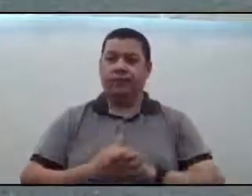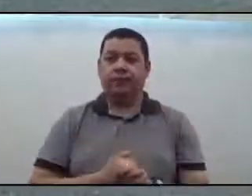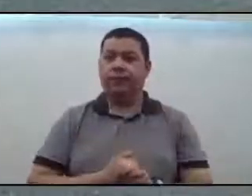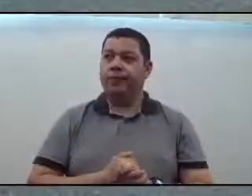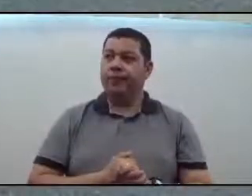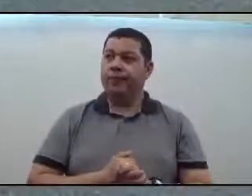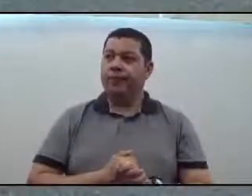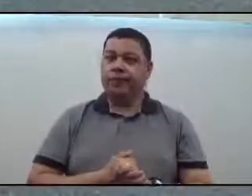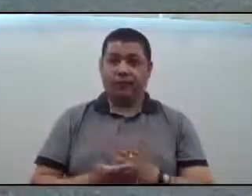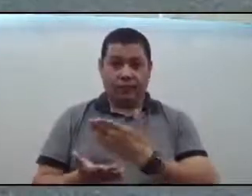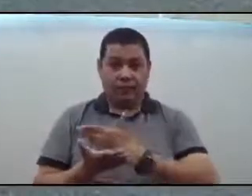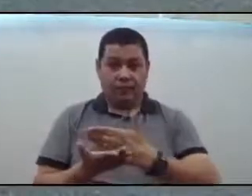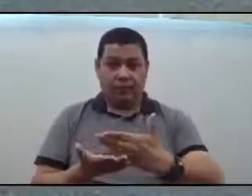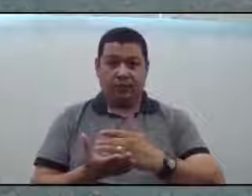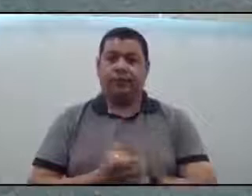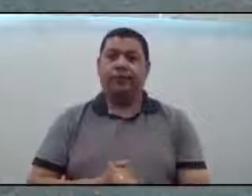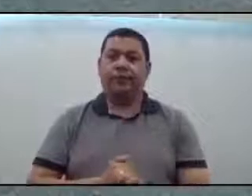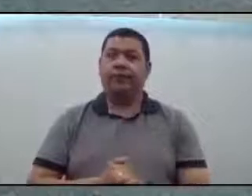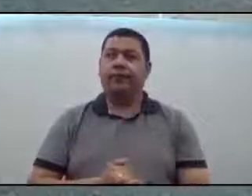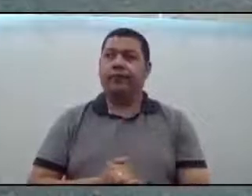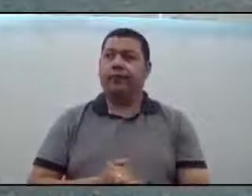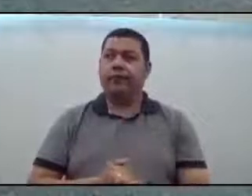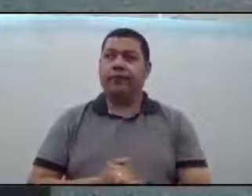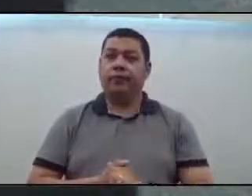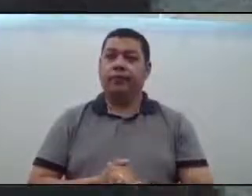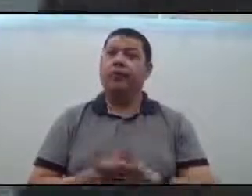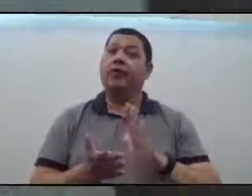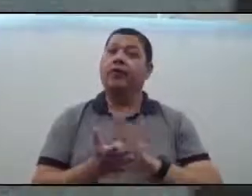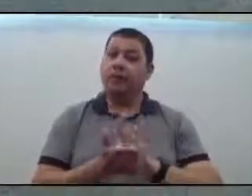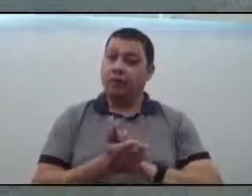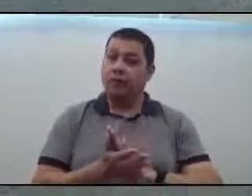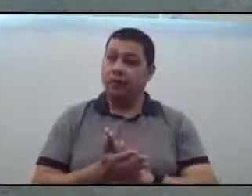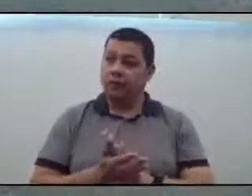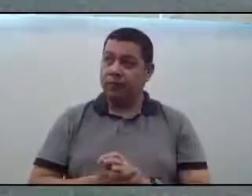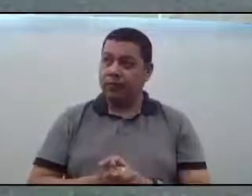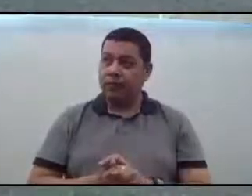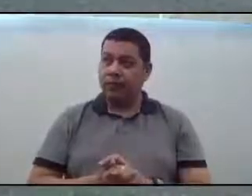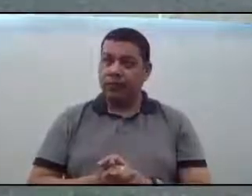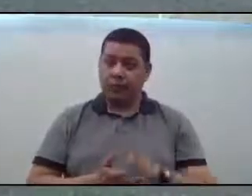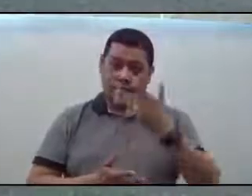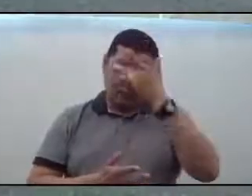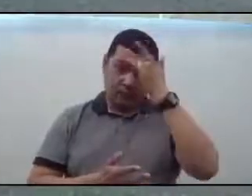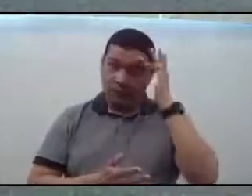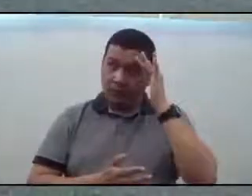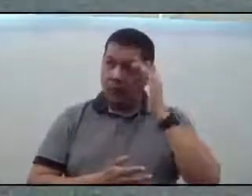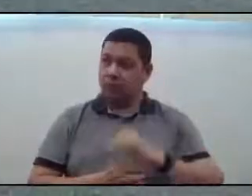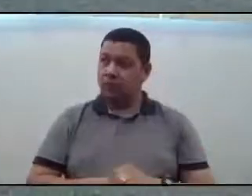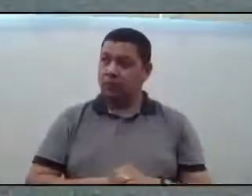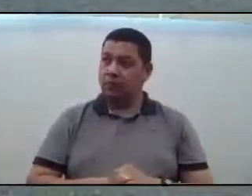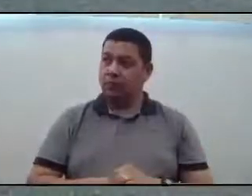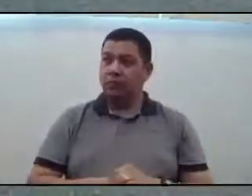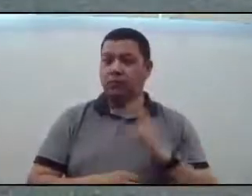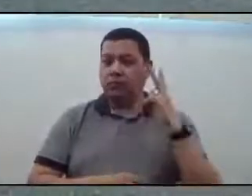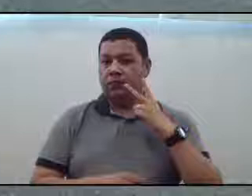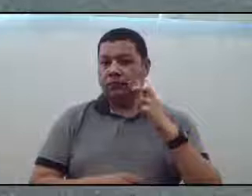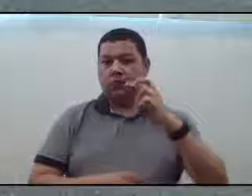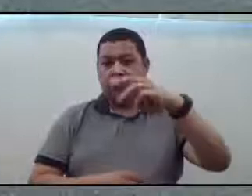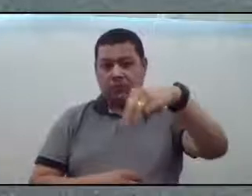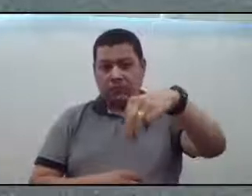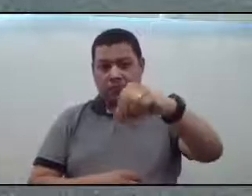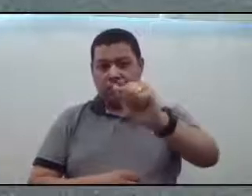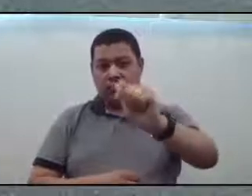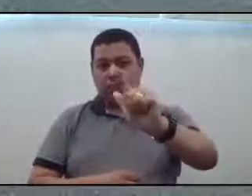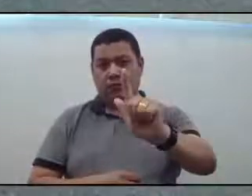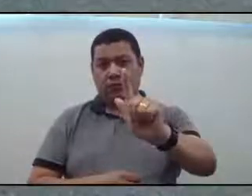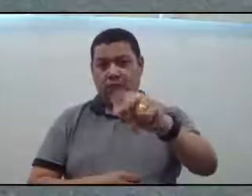e começar parabenizando algumas autoridades, né? Parabenizar o vereador Magnilson pela